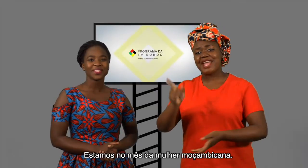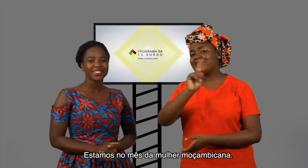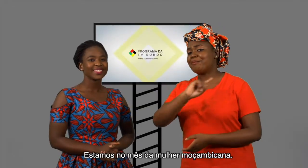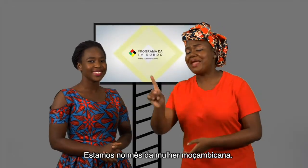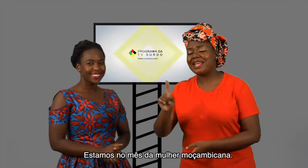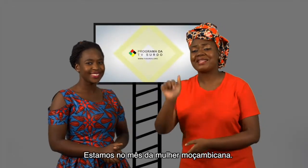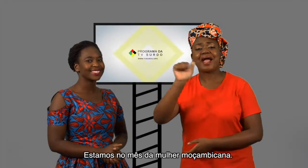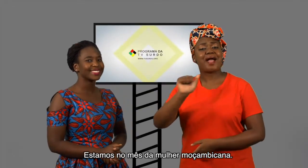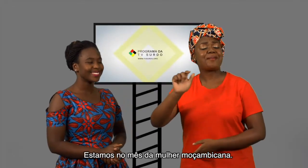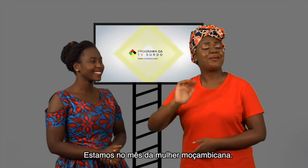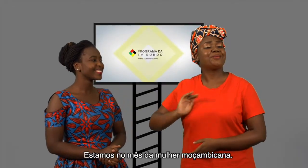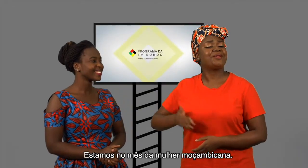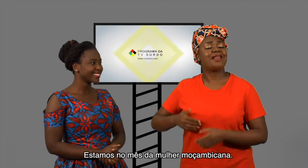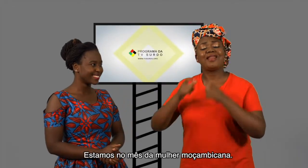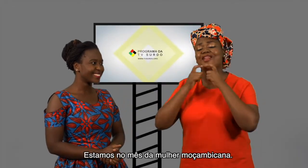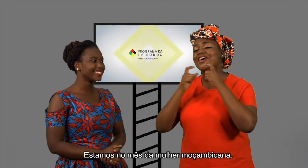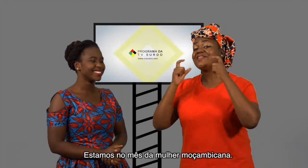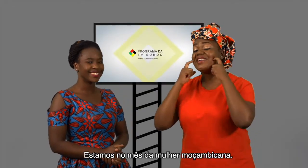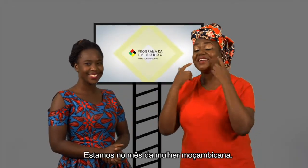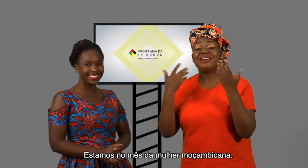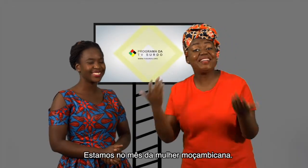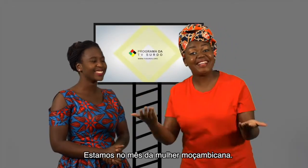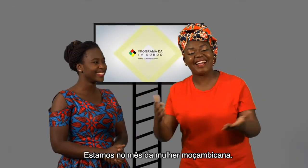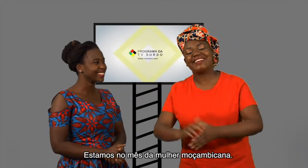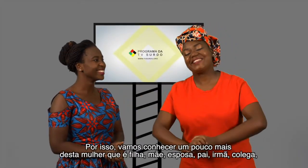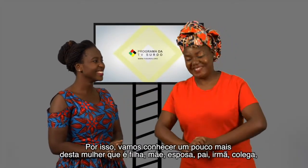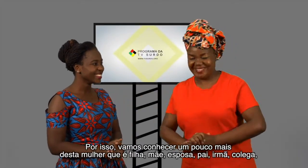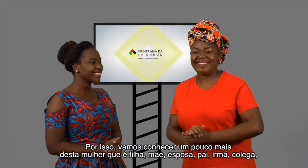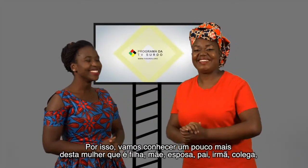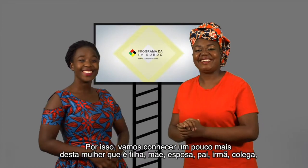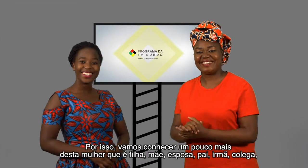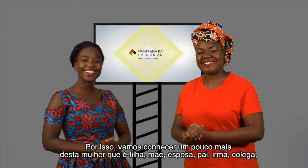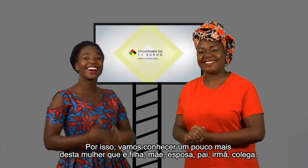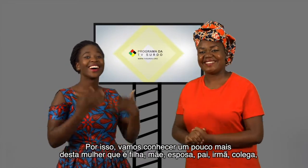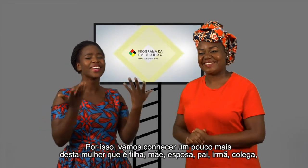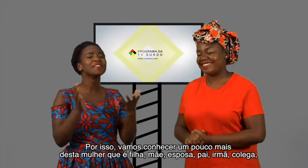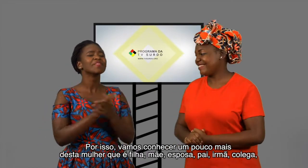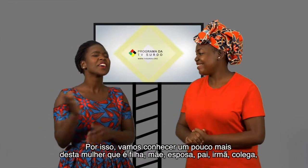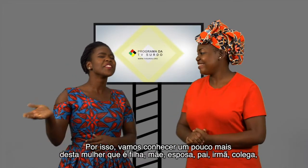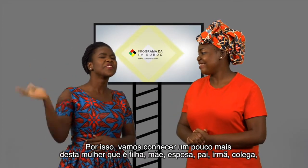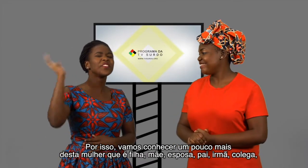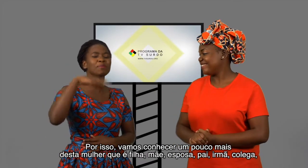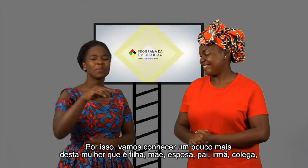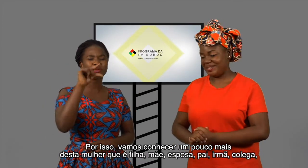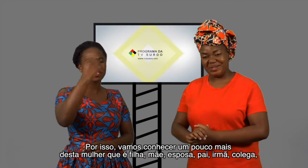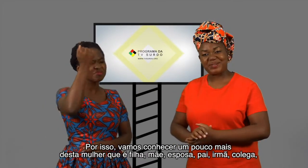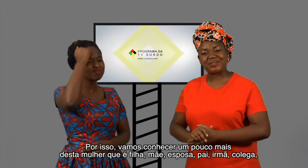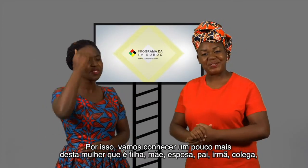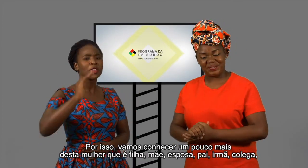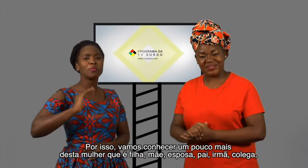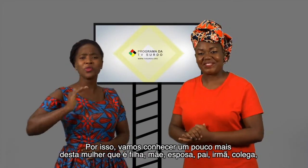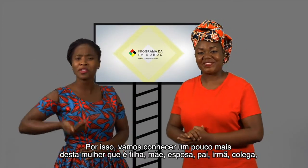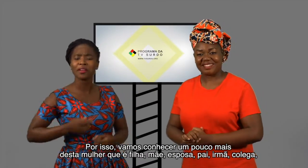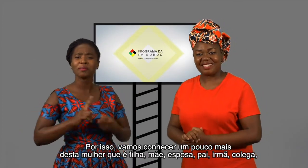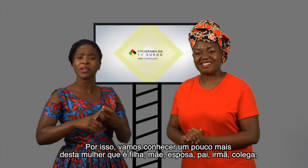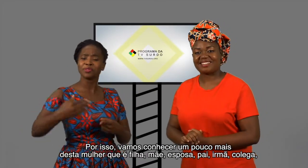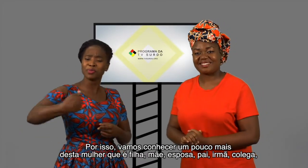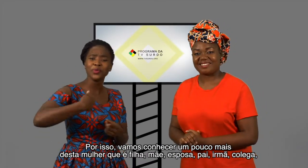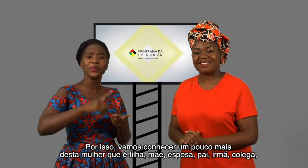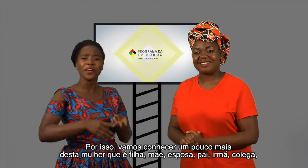Estamos no mês da mulher moçambicana. Por isso, vamos conhecer um pouco mais desta mulher, que é